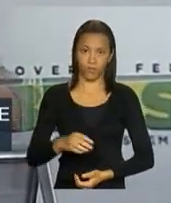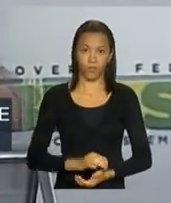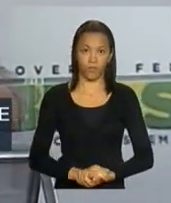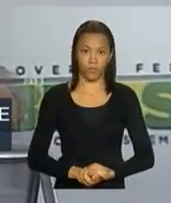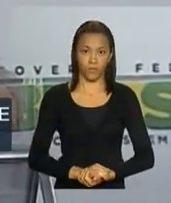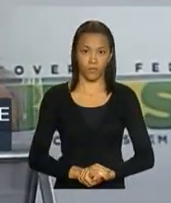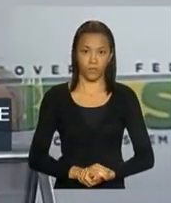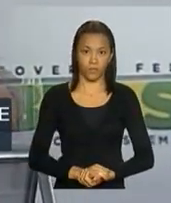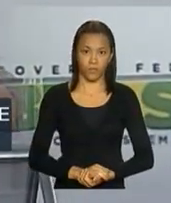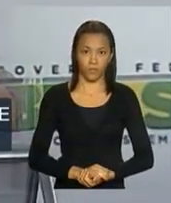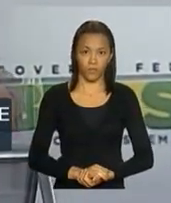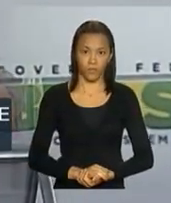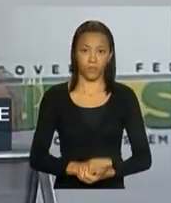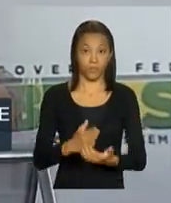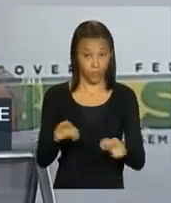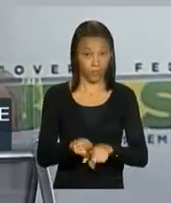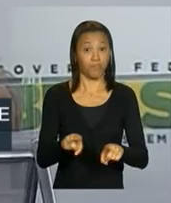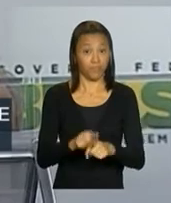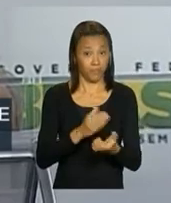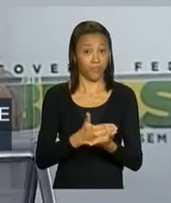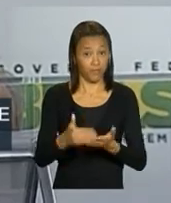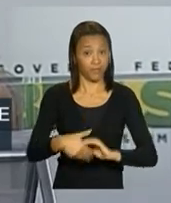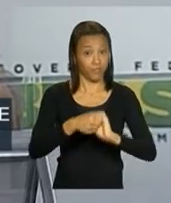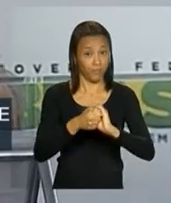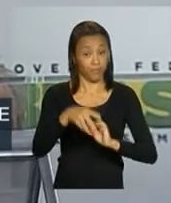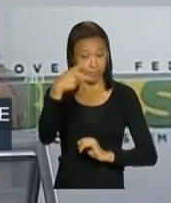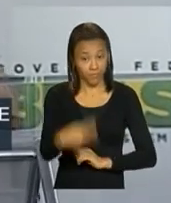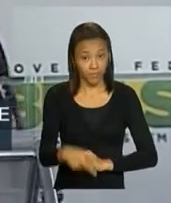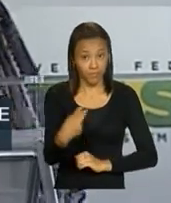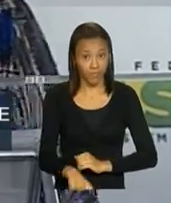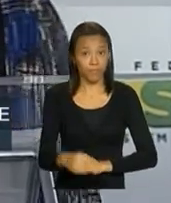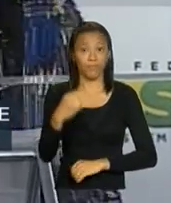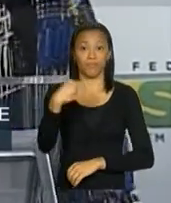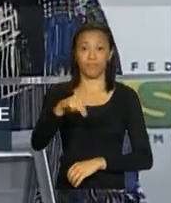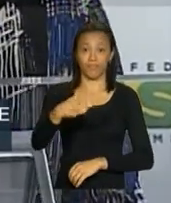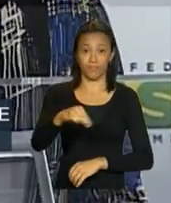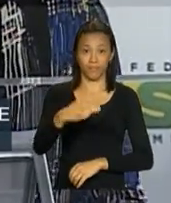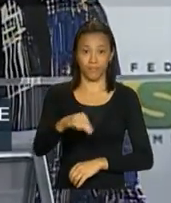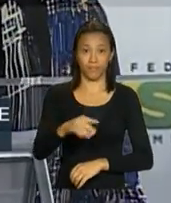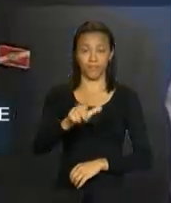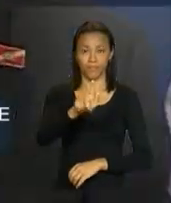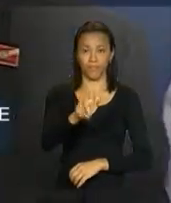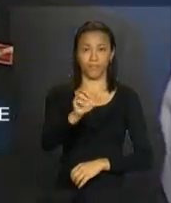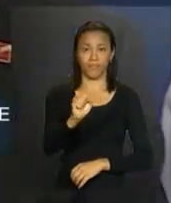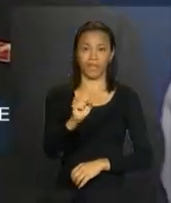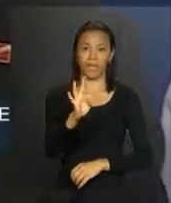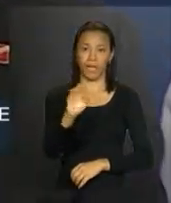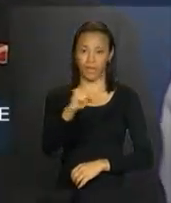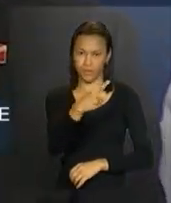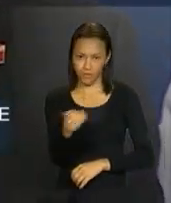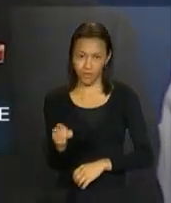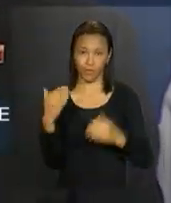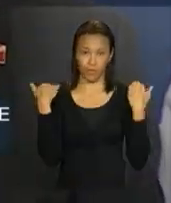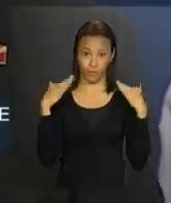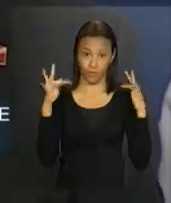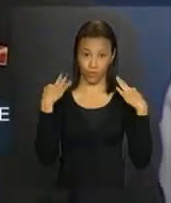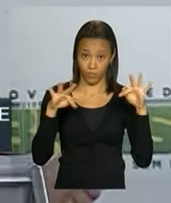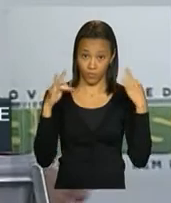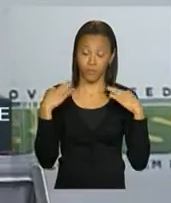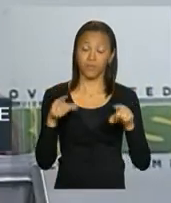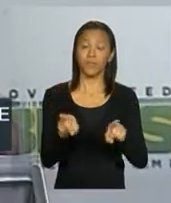também vou começar pelo Ministro do Maranhão o Gastão Vieira do Turismo e